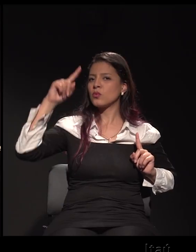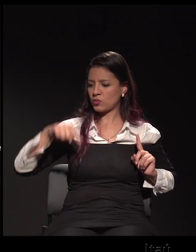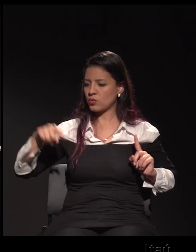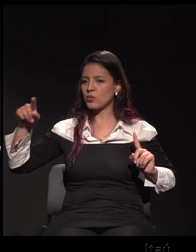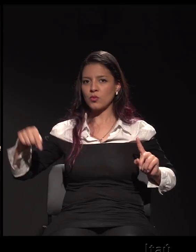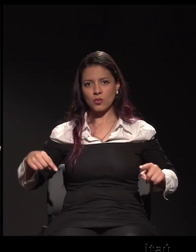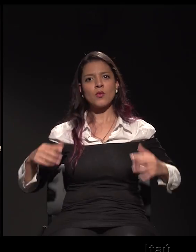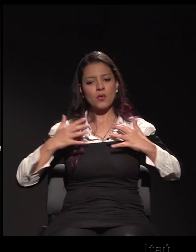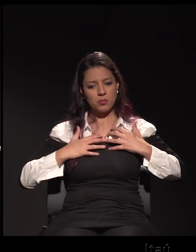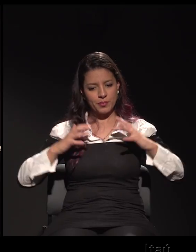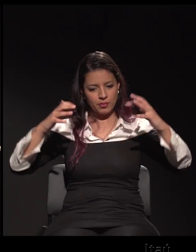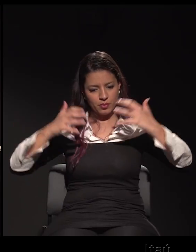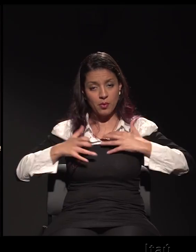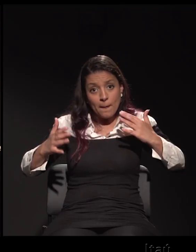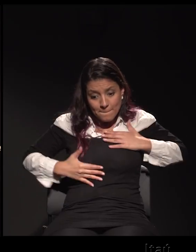essas frequências